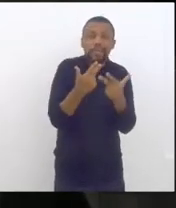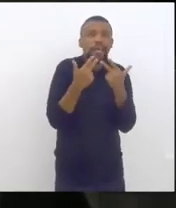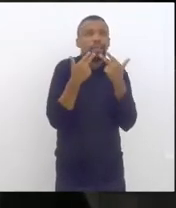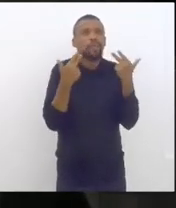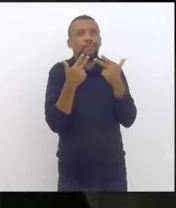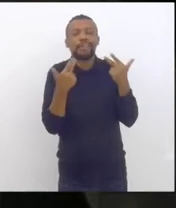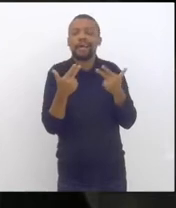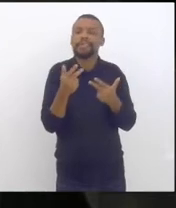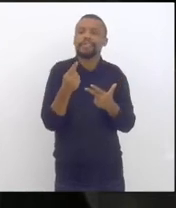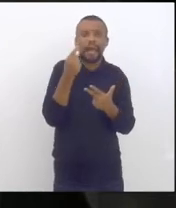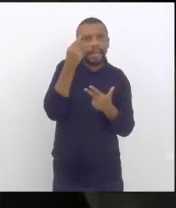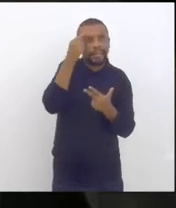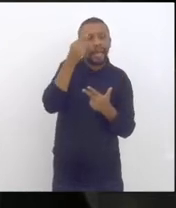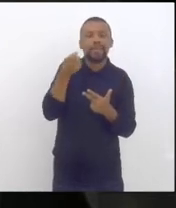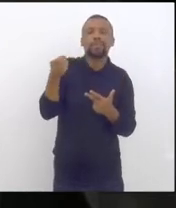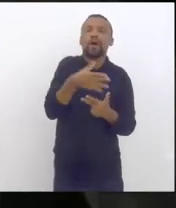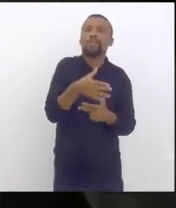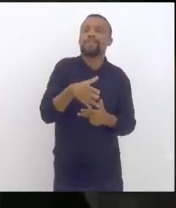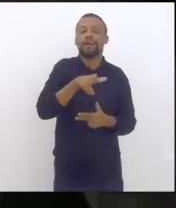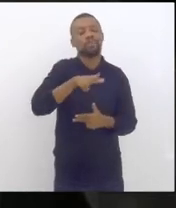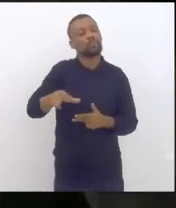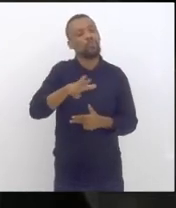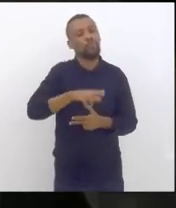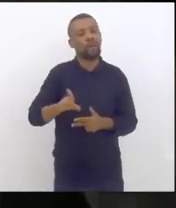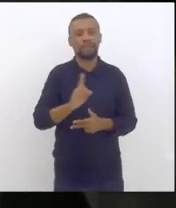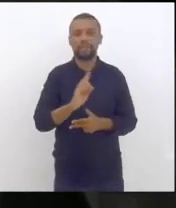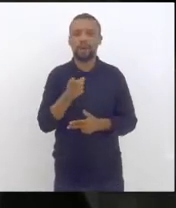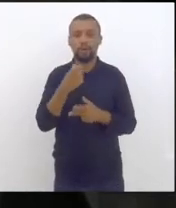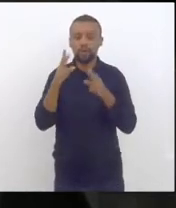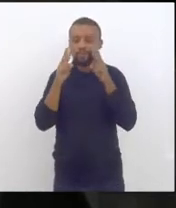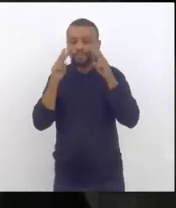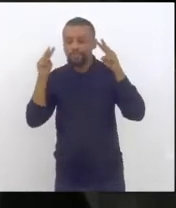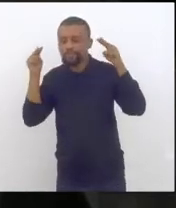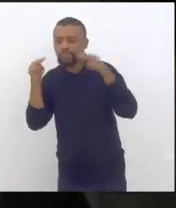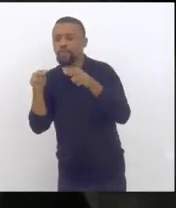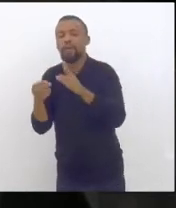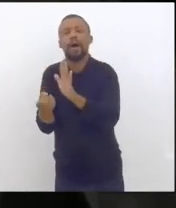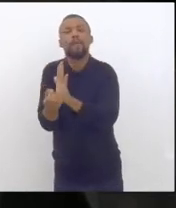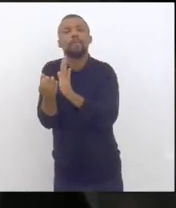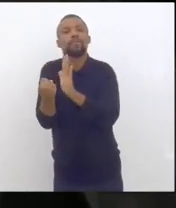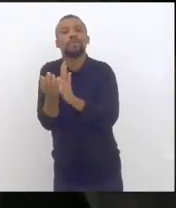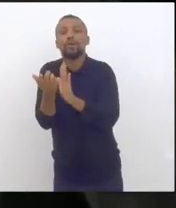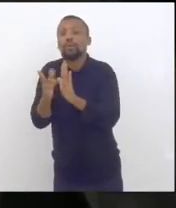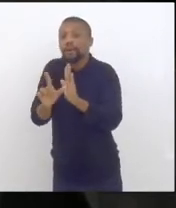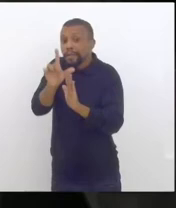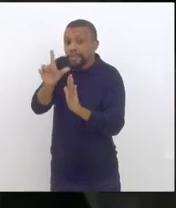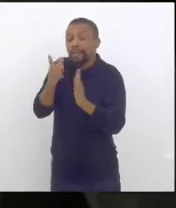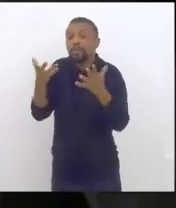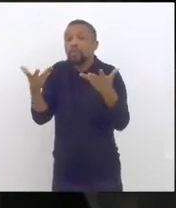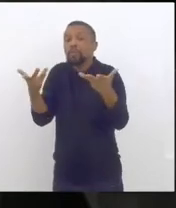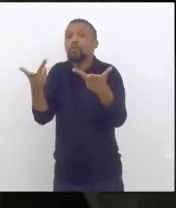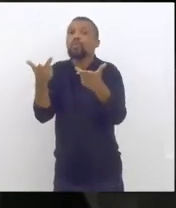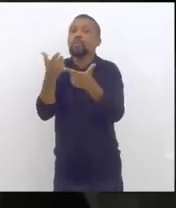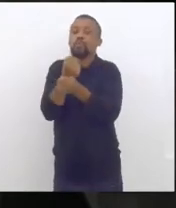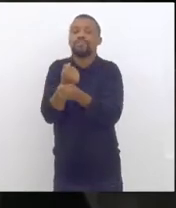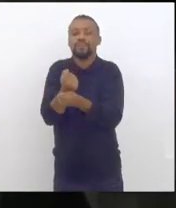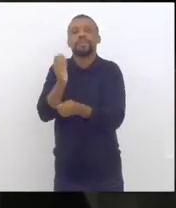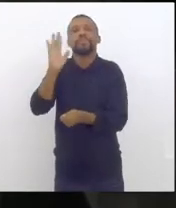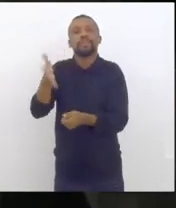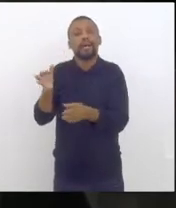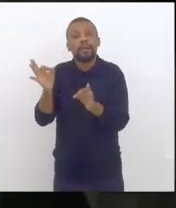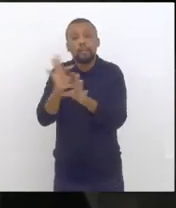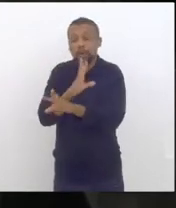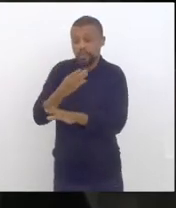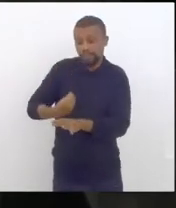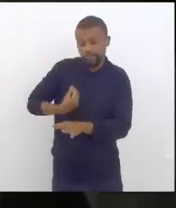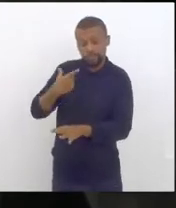lança uma ideia nova não do projeto busca reconhecer uma produção literária pujante rica que já existe